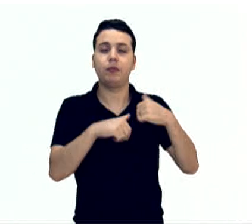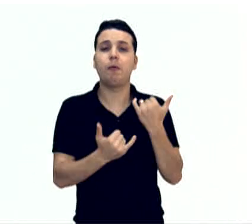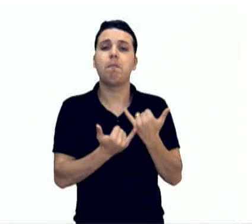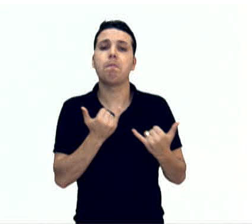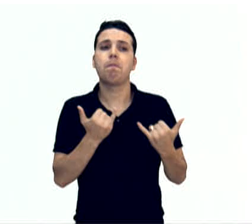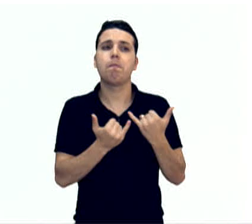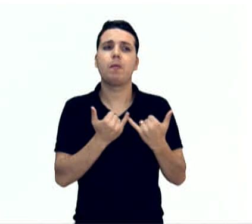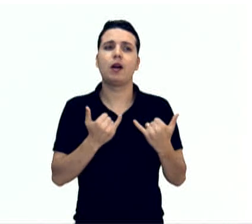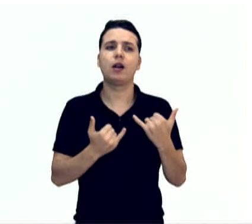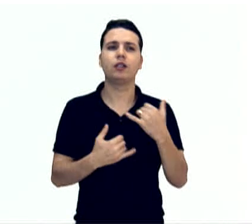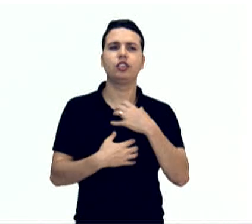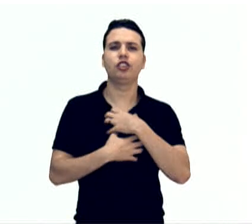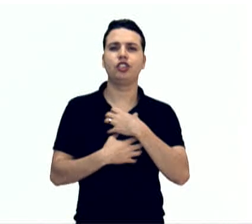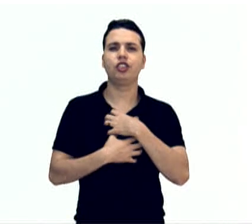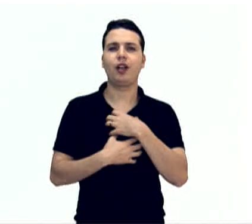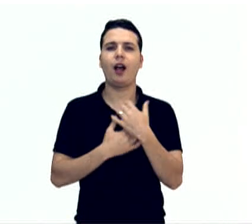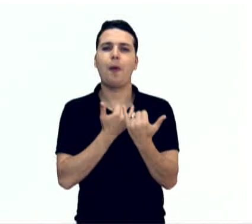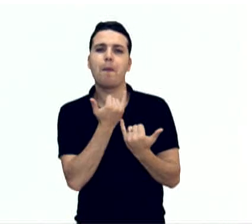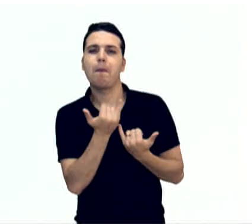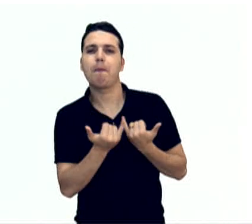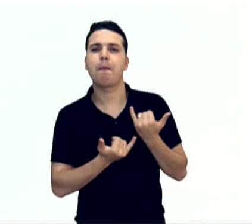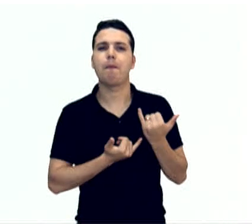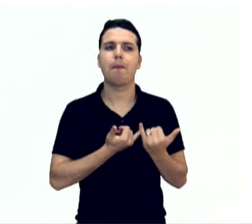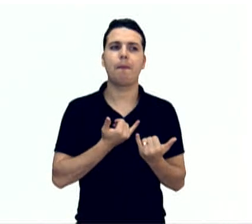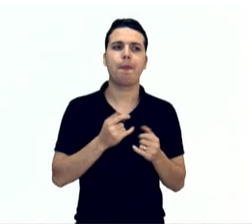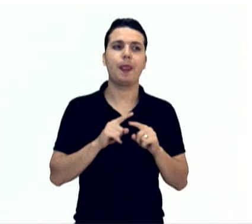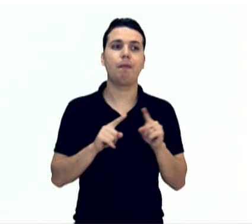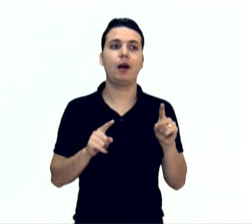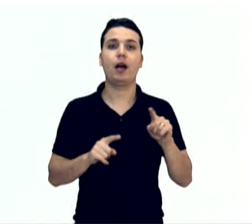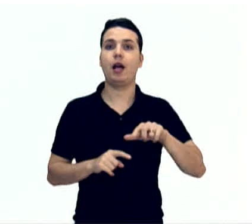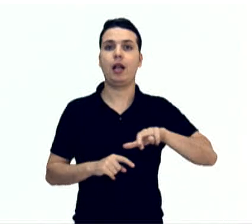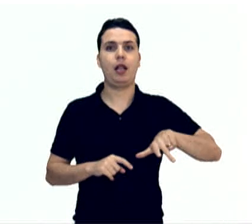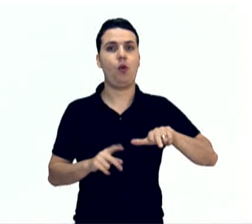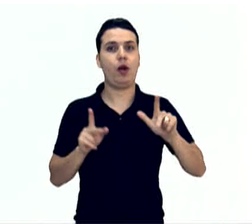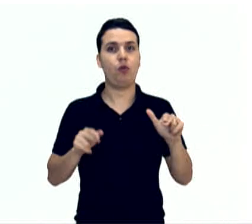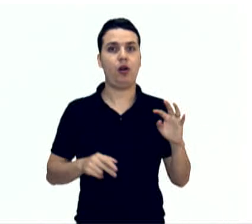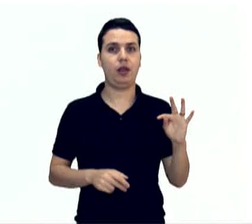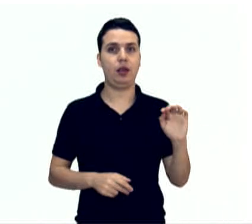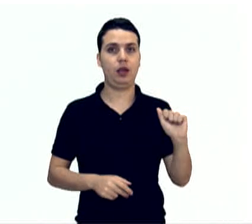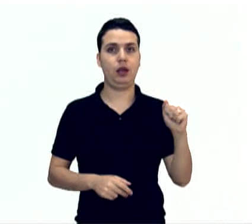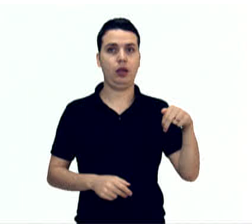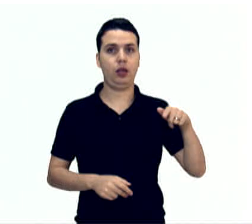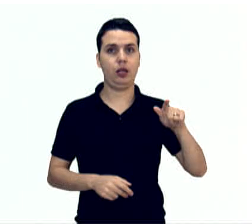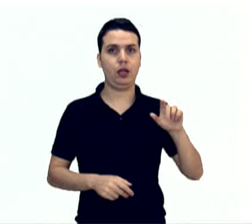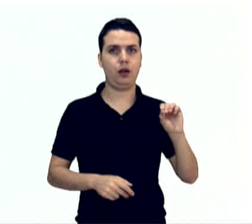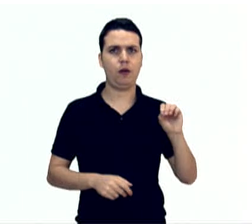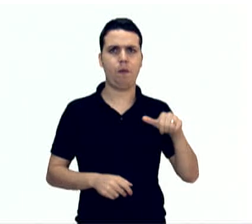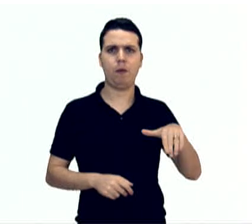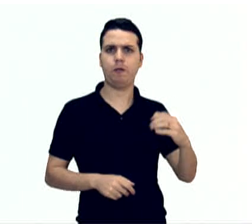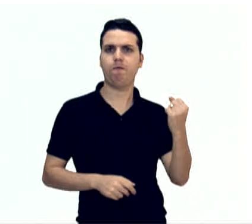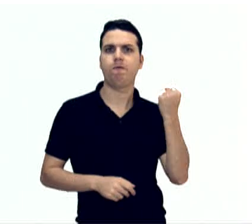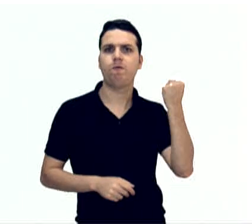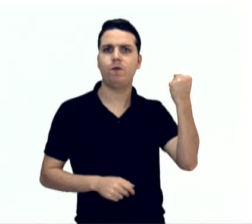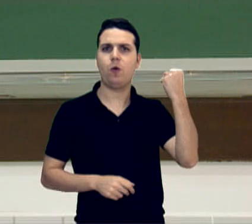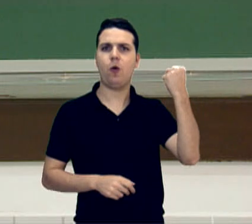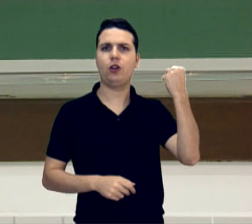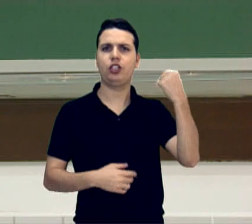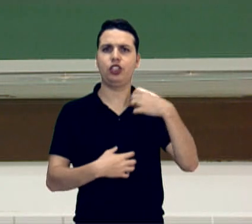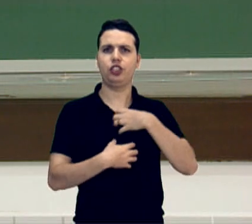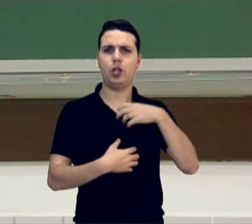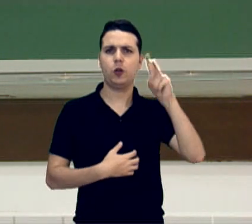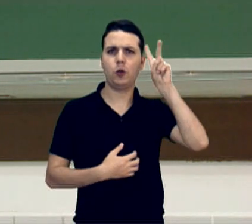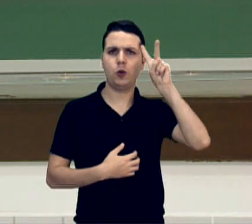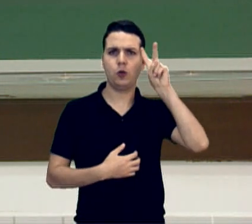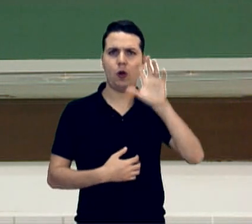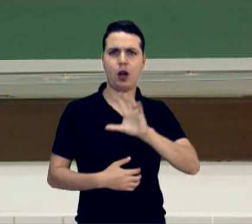fosse um jogo, uma brincadeira. Não é como o tango, que é mais trágico, que é uma história de